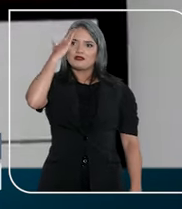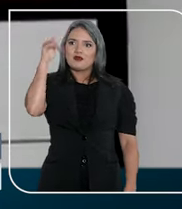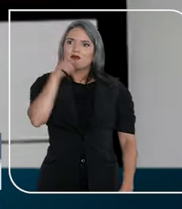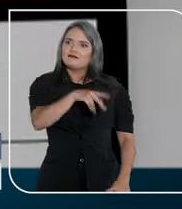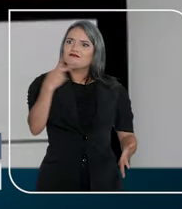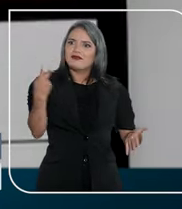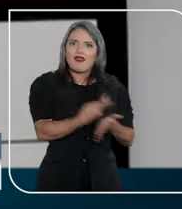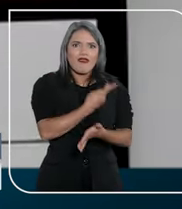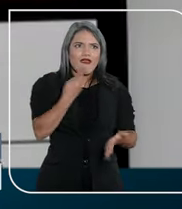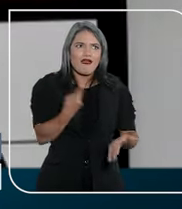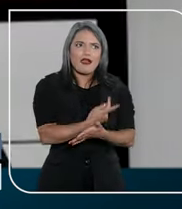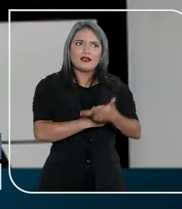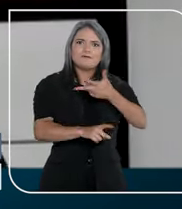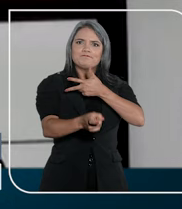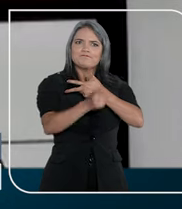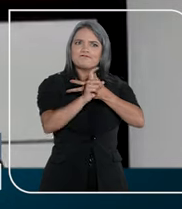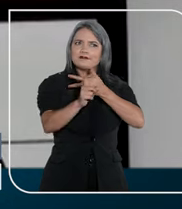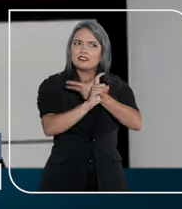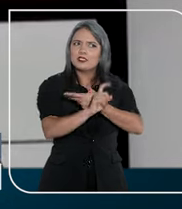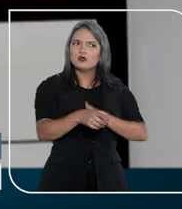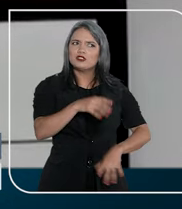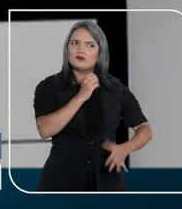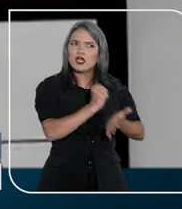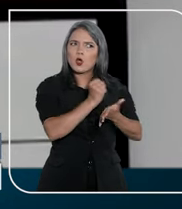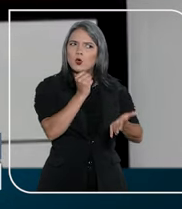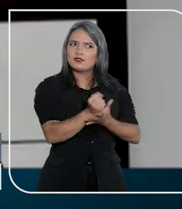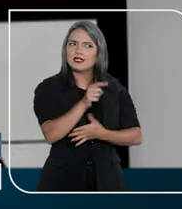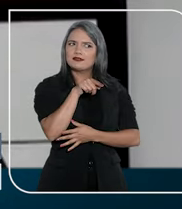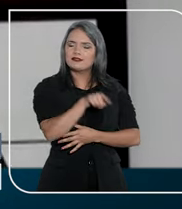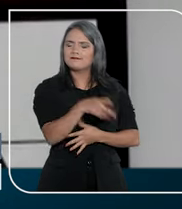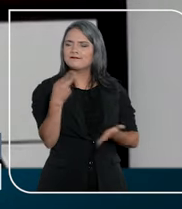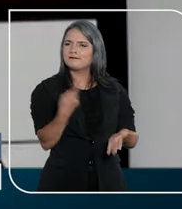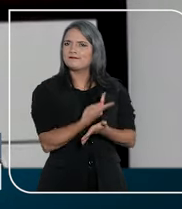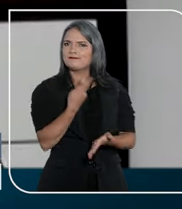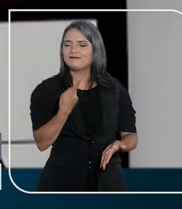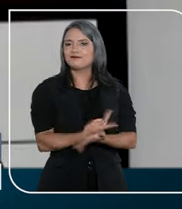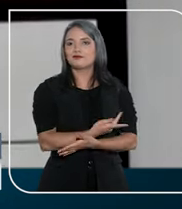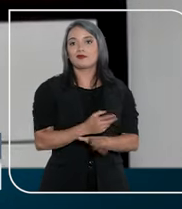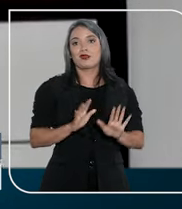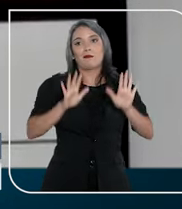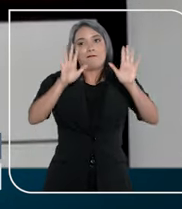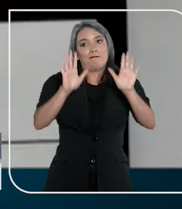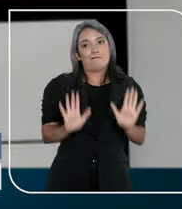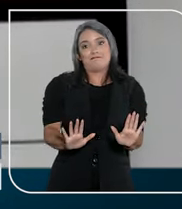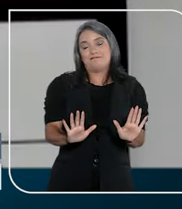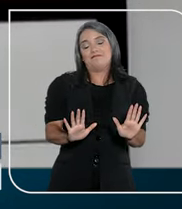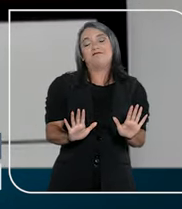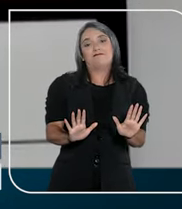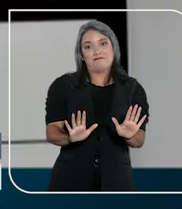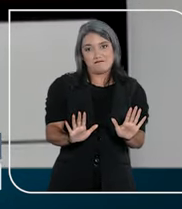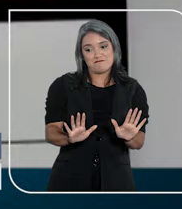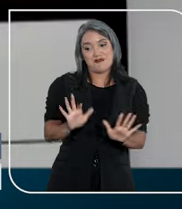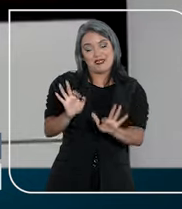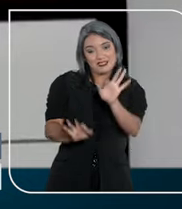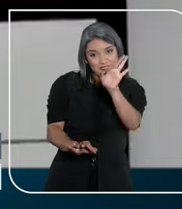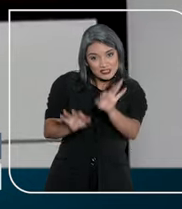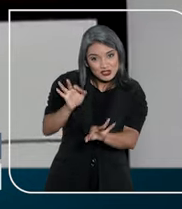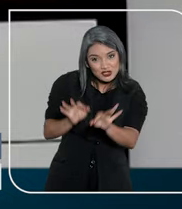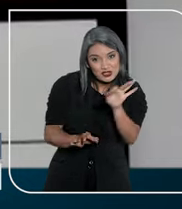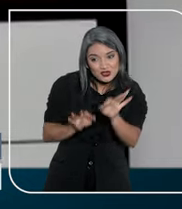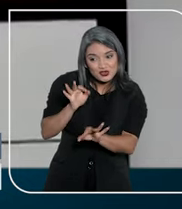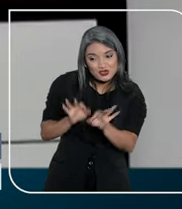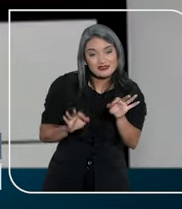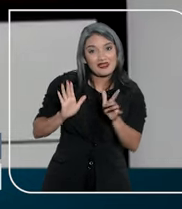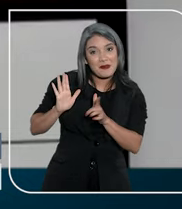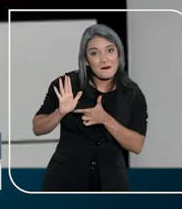Poder Executivo está contratando alguém a título precário. Então, o direito ele é muito instigante, e esses exemplos eles nos